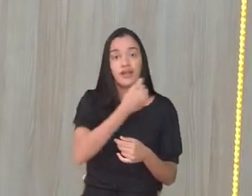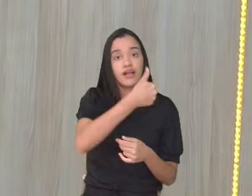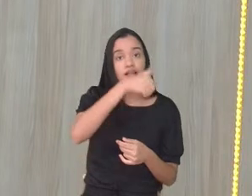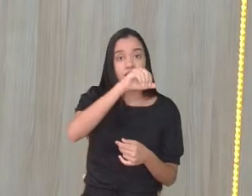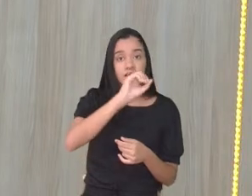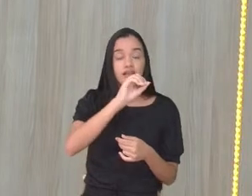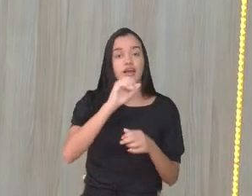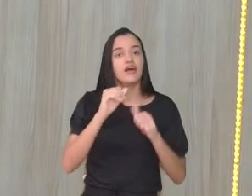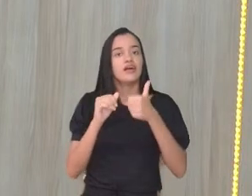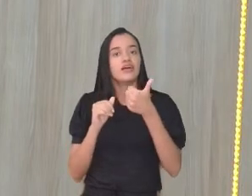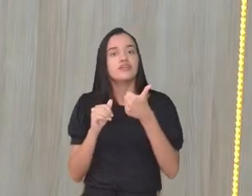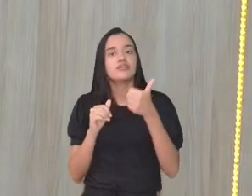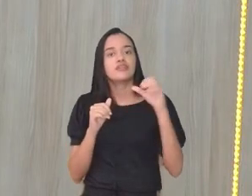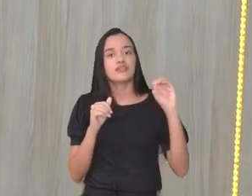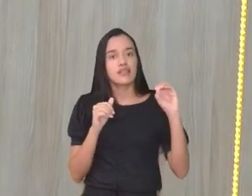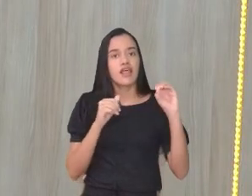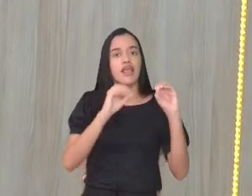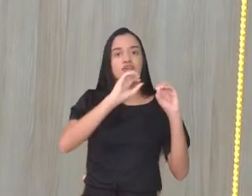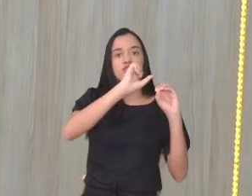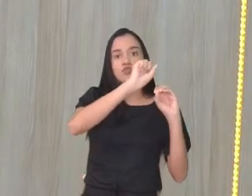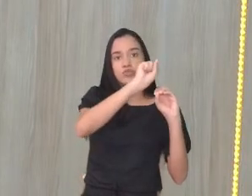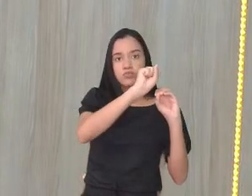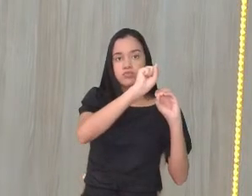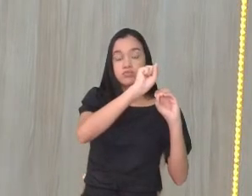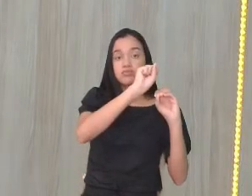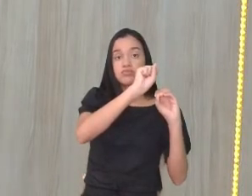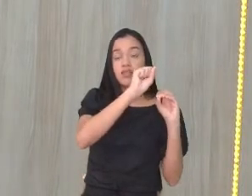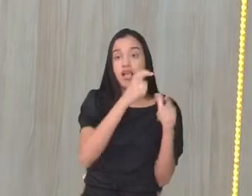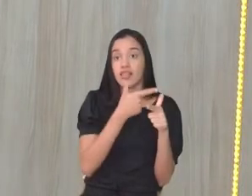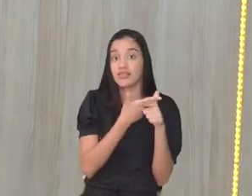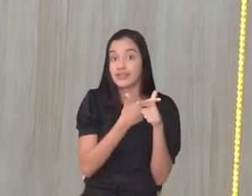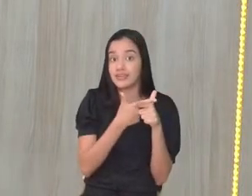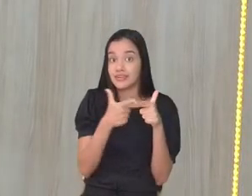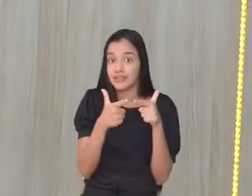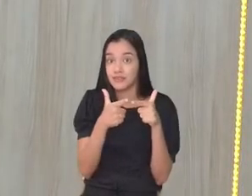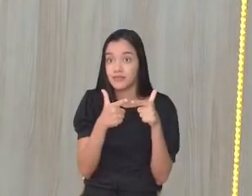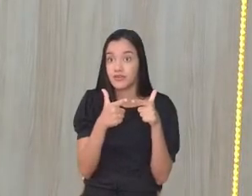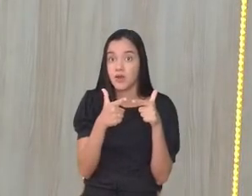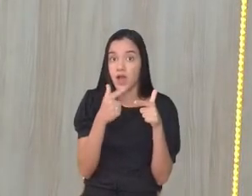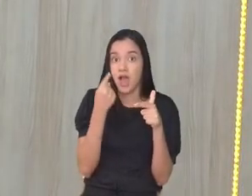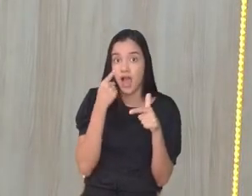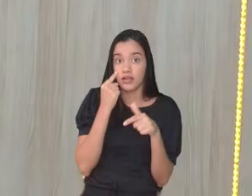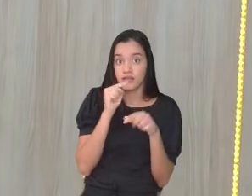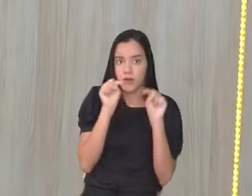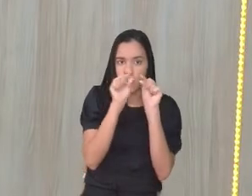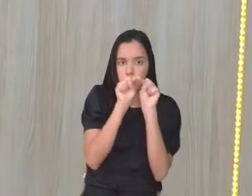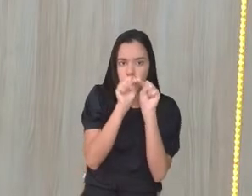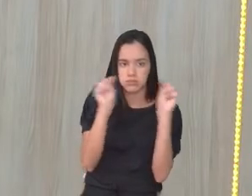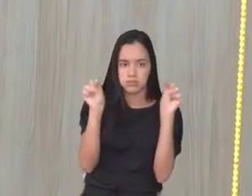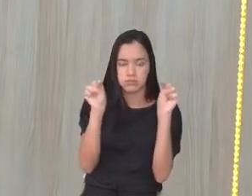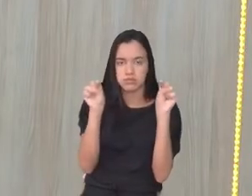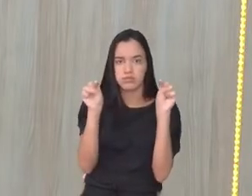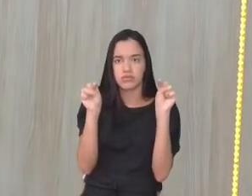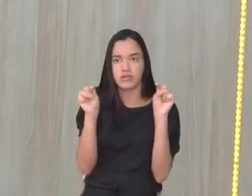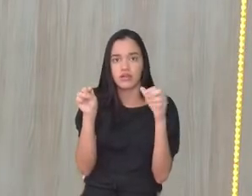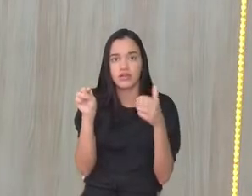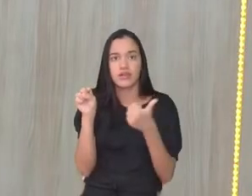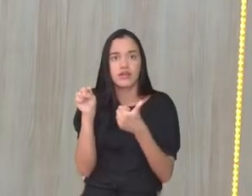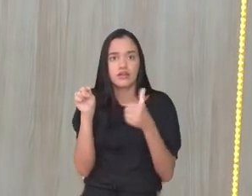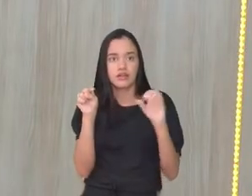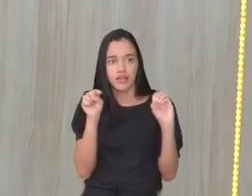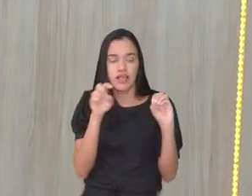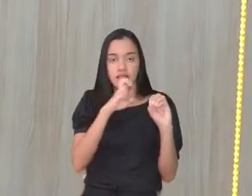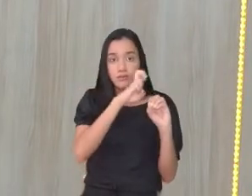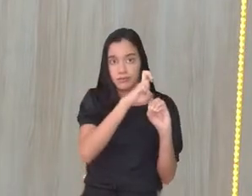à oitava potência, dividido, tá vendo aqui o tracinho, ó? Dividido por 10 elevado à